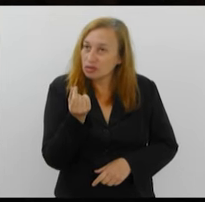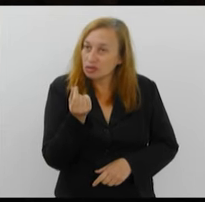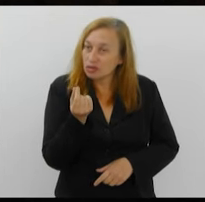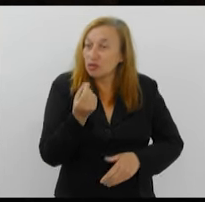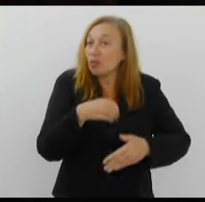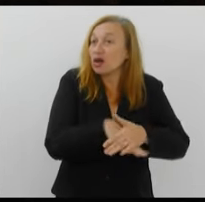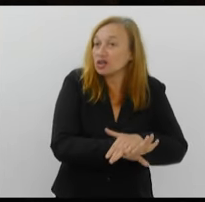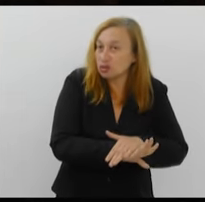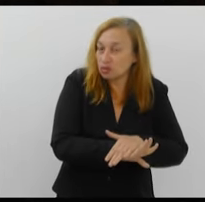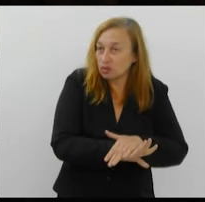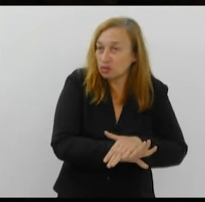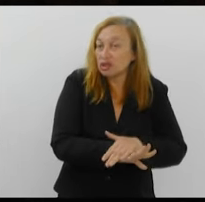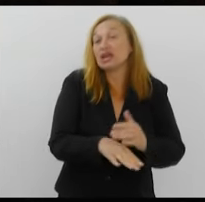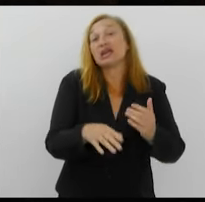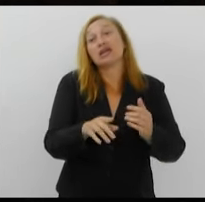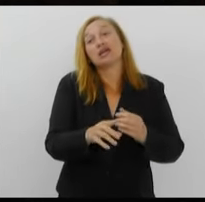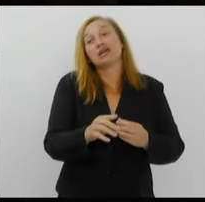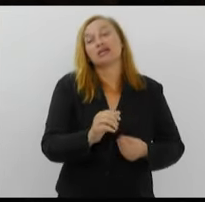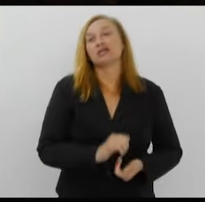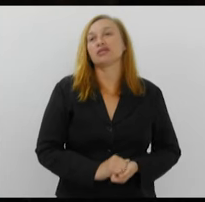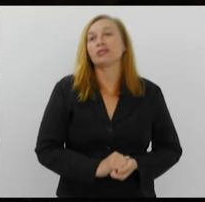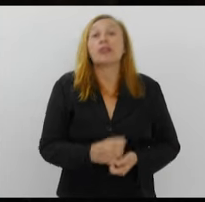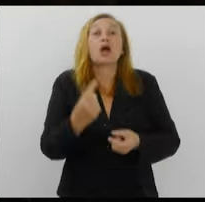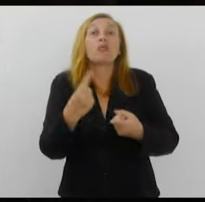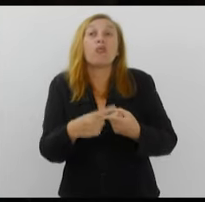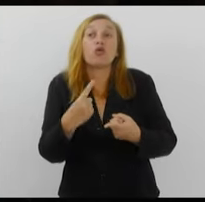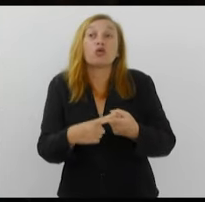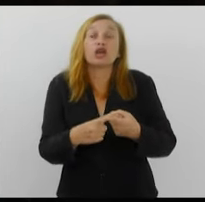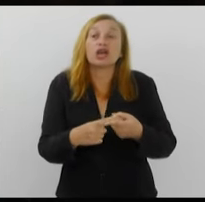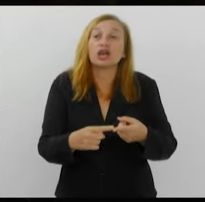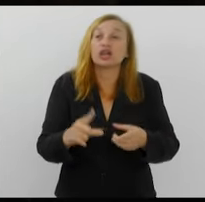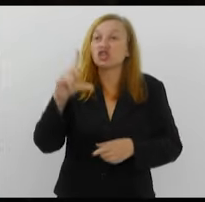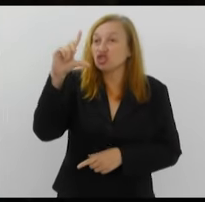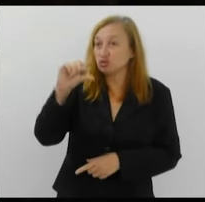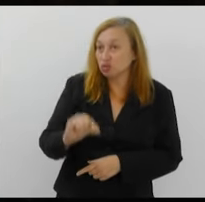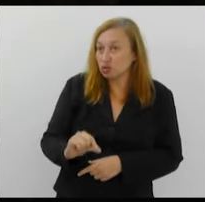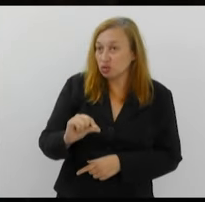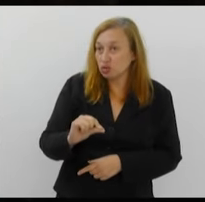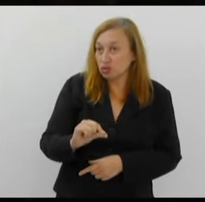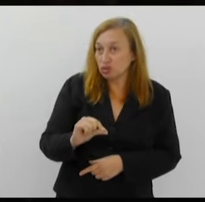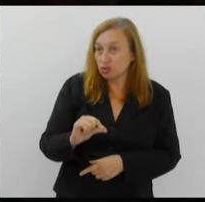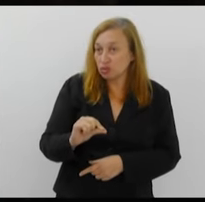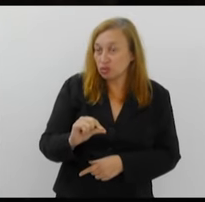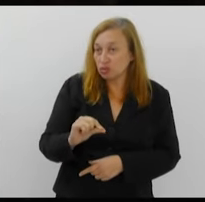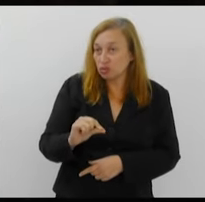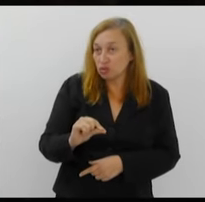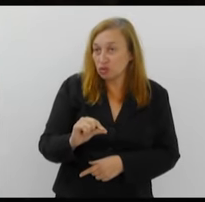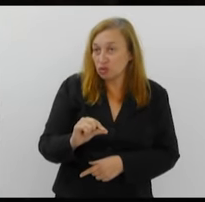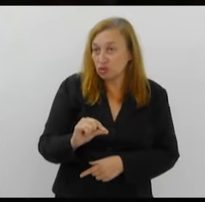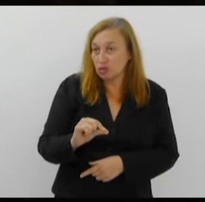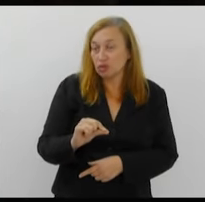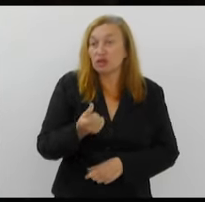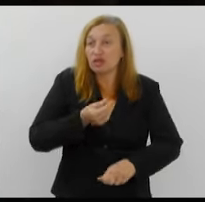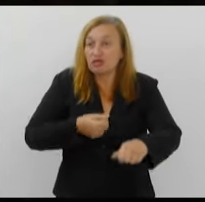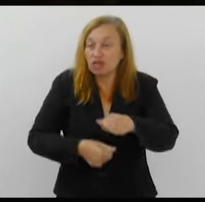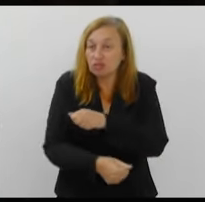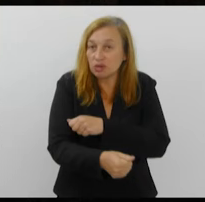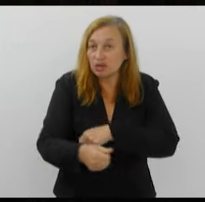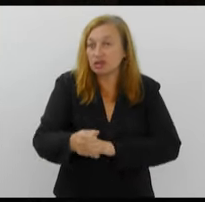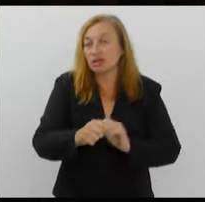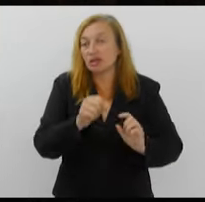social? Por que o prefeito diminuiu o investimento em assistência social, uma vez que me